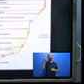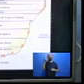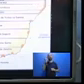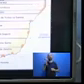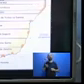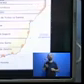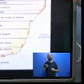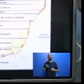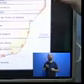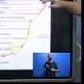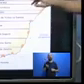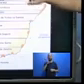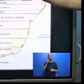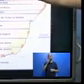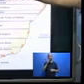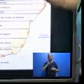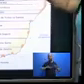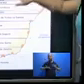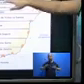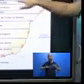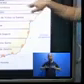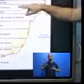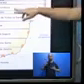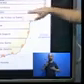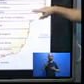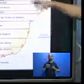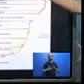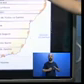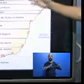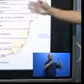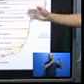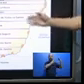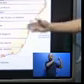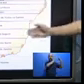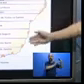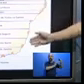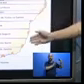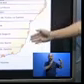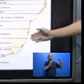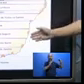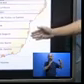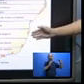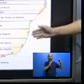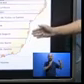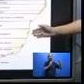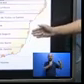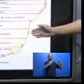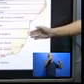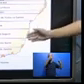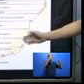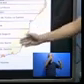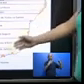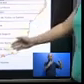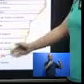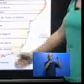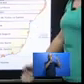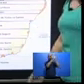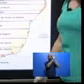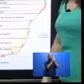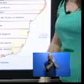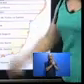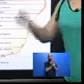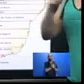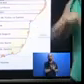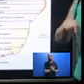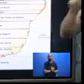os funcionários deles lá da corte, em dividir o Brasil em 14 territórios, chamados capitanias